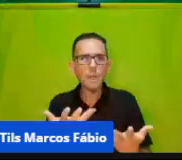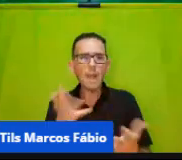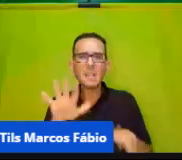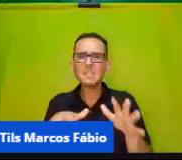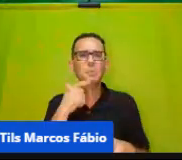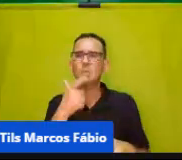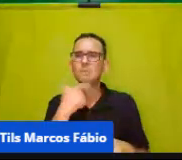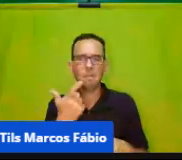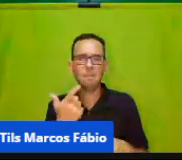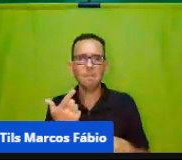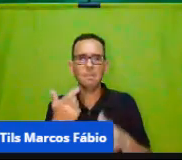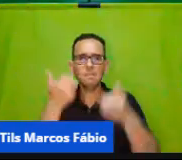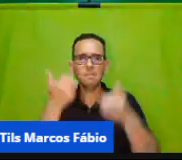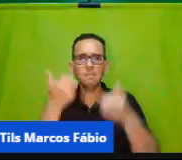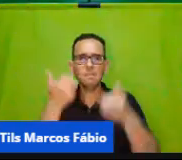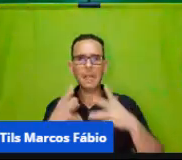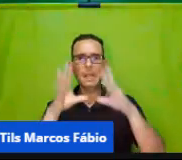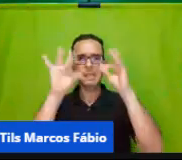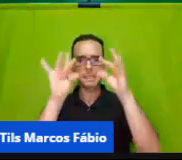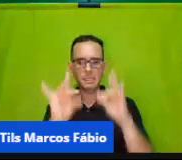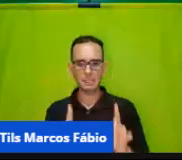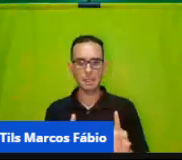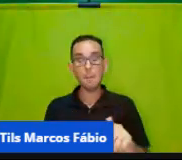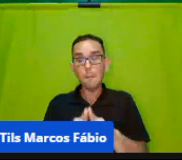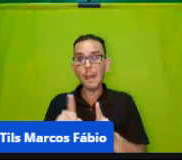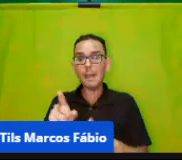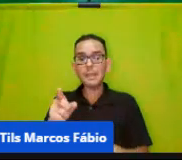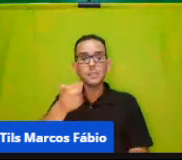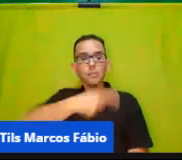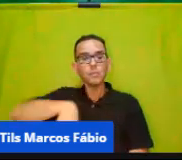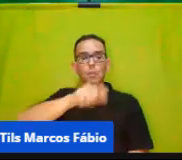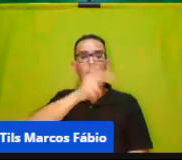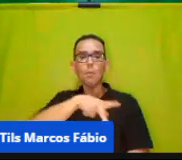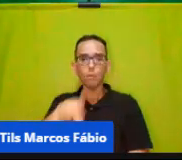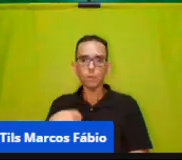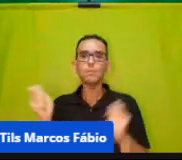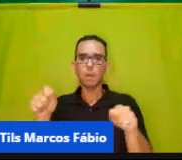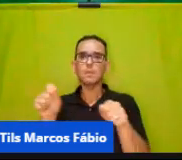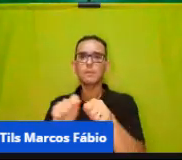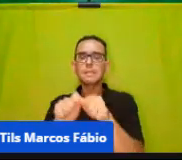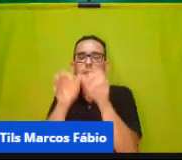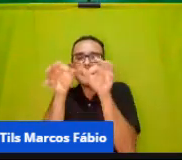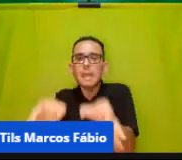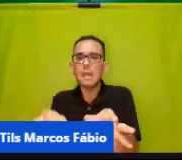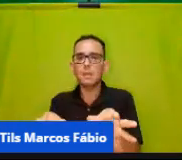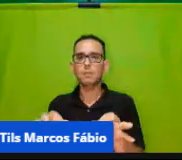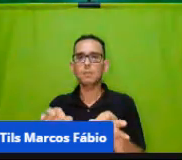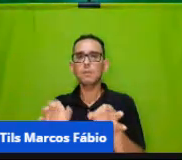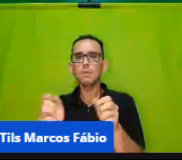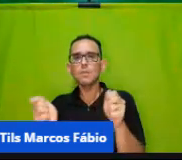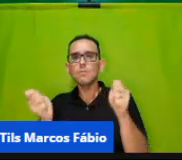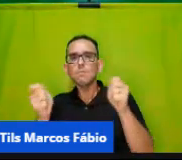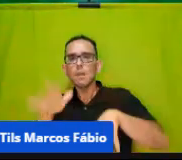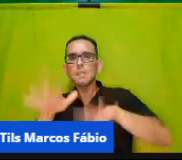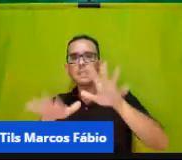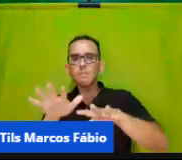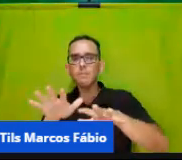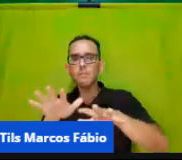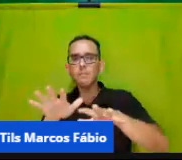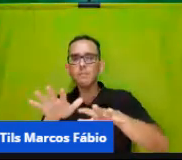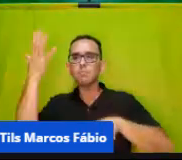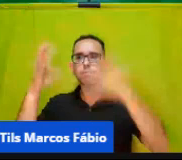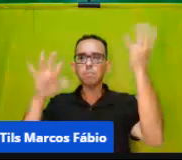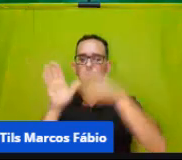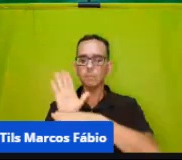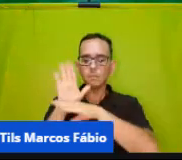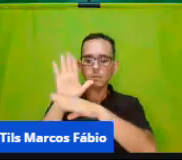mais técnica, mas só para que os professores tenham uma noção como é que é feito esse procedimento e que pode, de repente, contribuir com os outros professores,